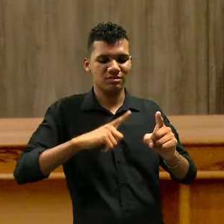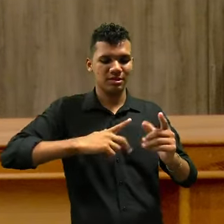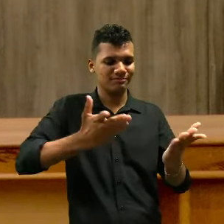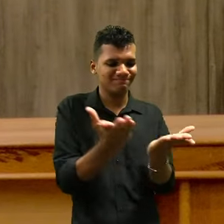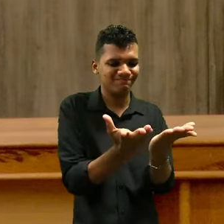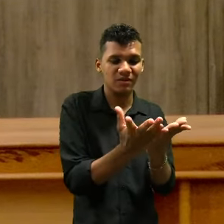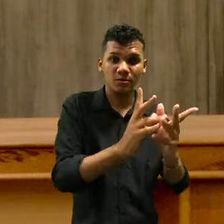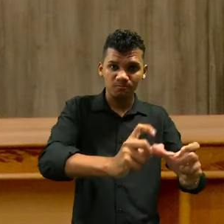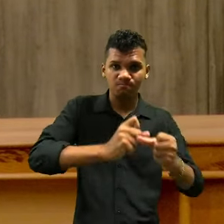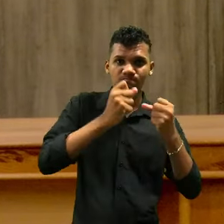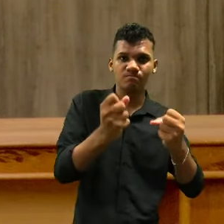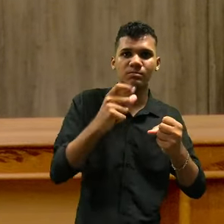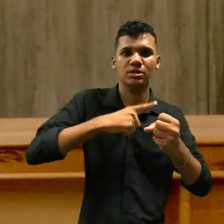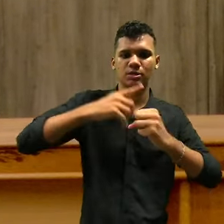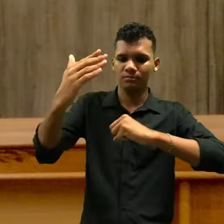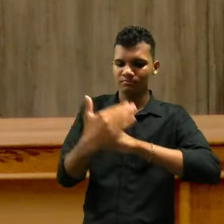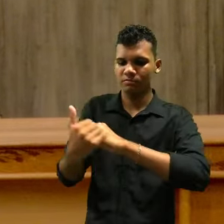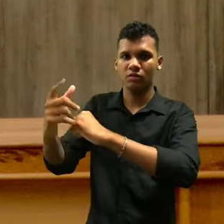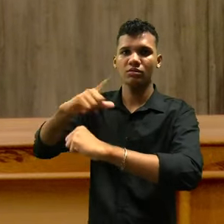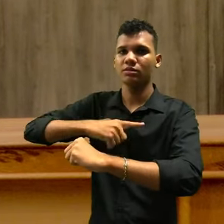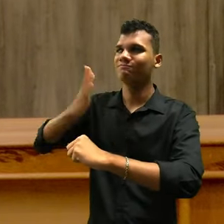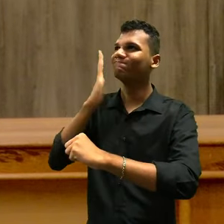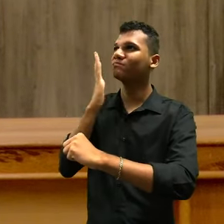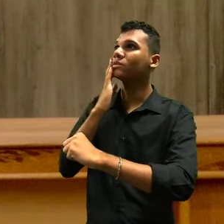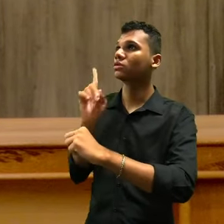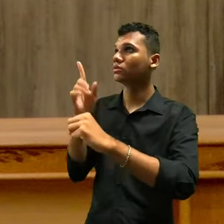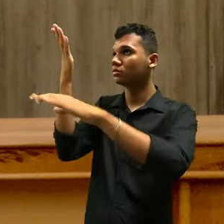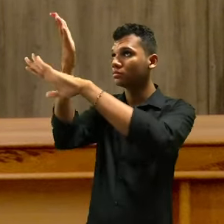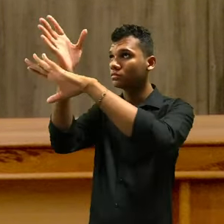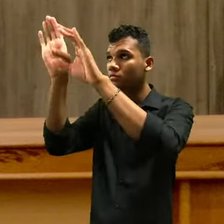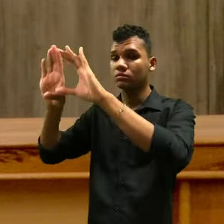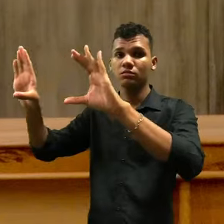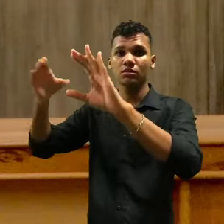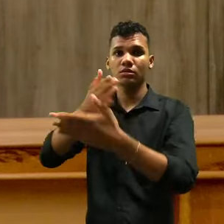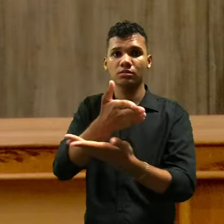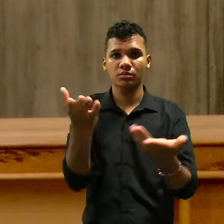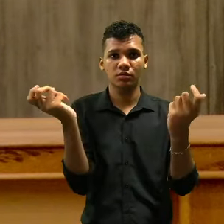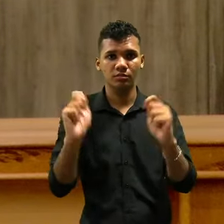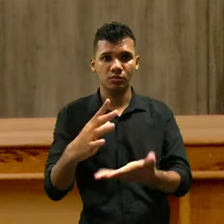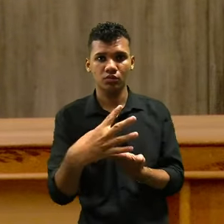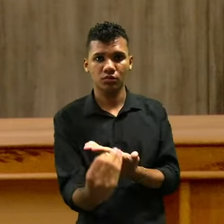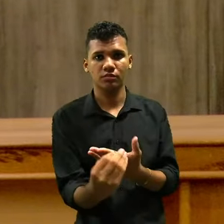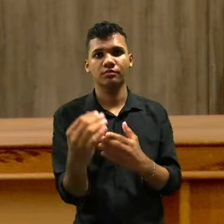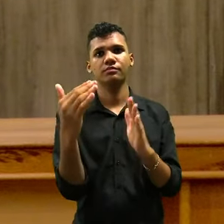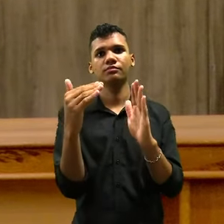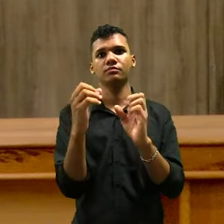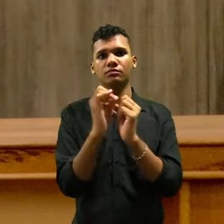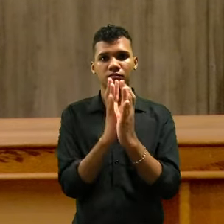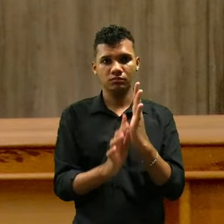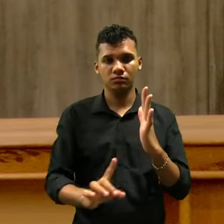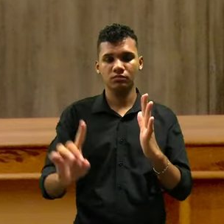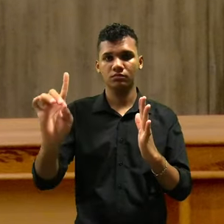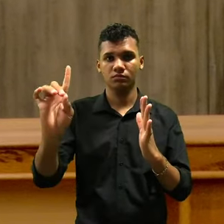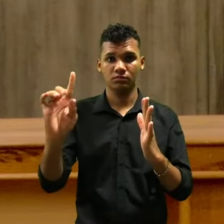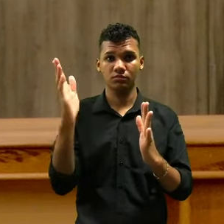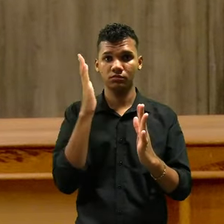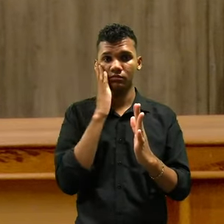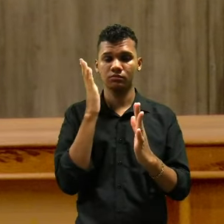verdade tem convicção para ir morar no céu quem glorifica a Deus Ah sim